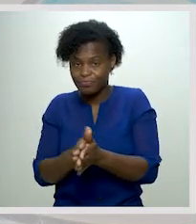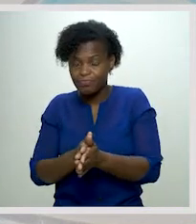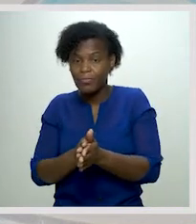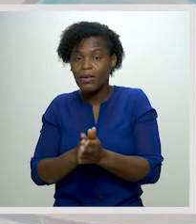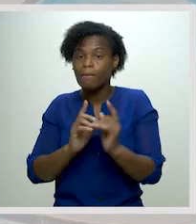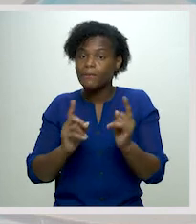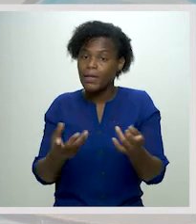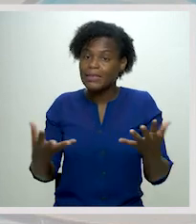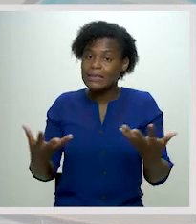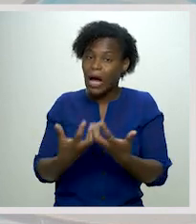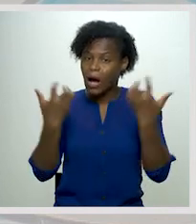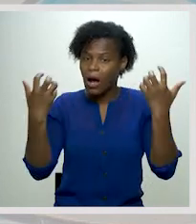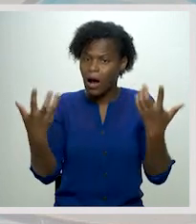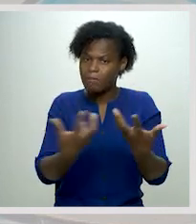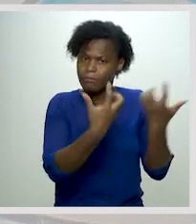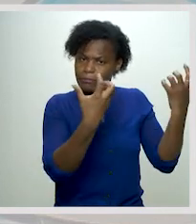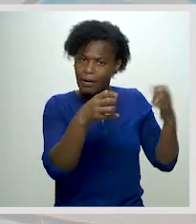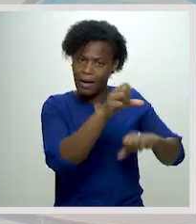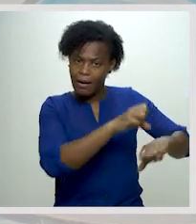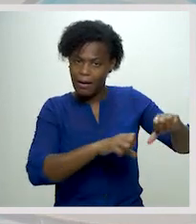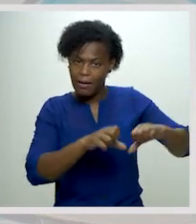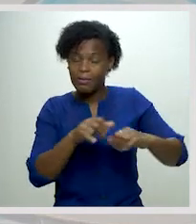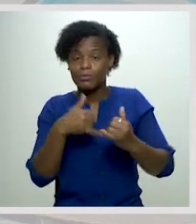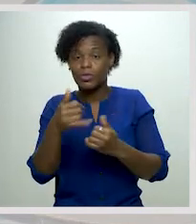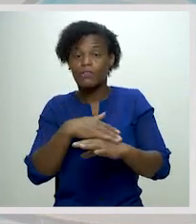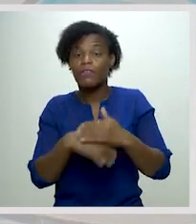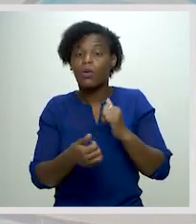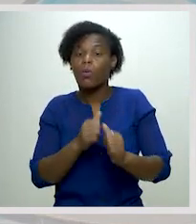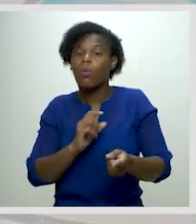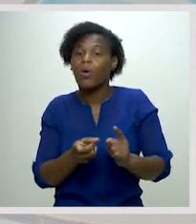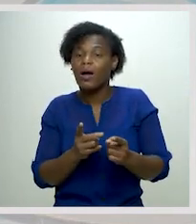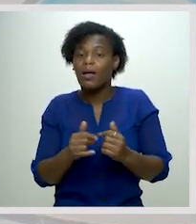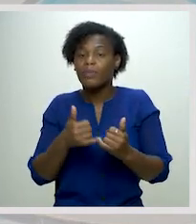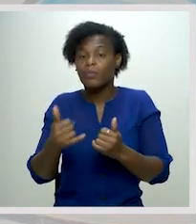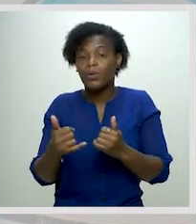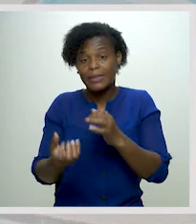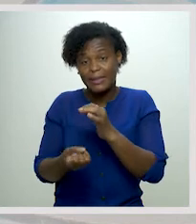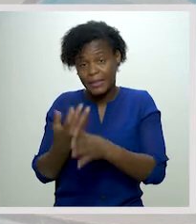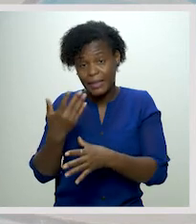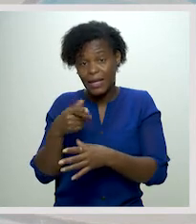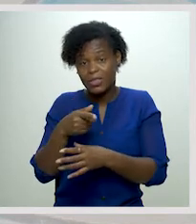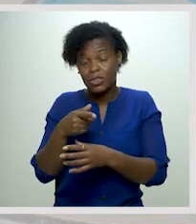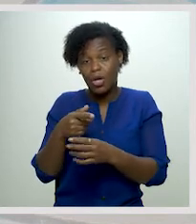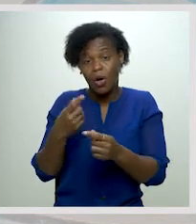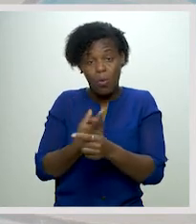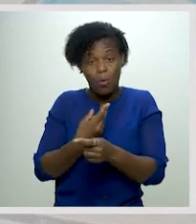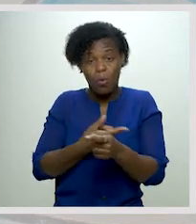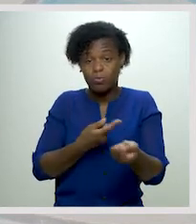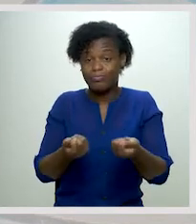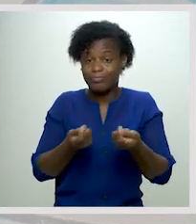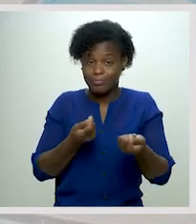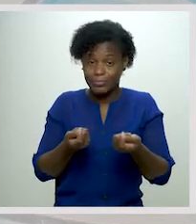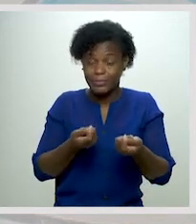né, entraram-se em colapso quimicamente, fazendo com que o quê? Que surgisse esses